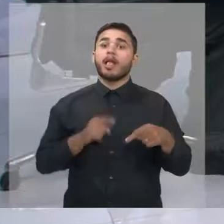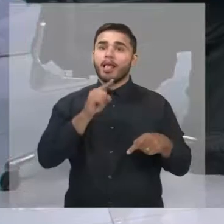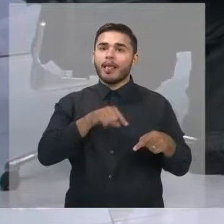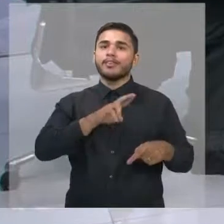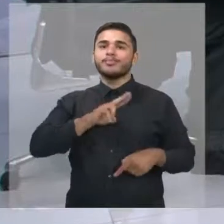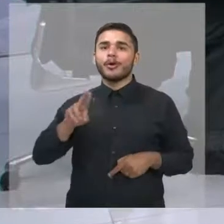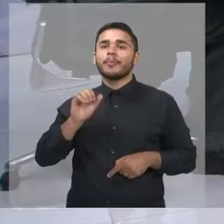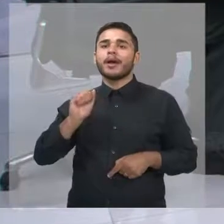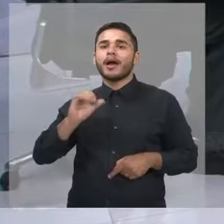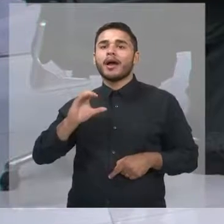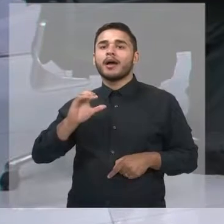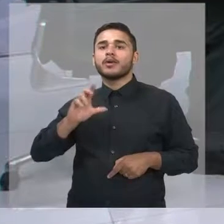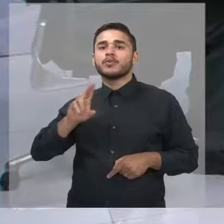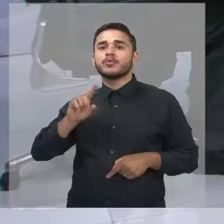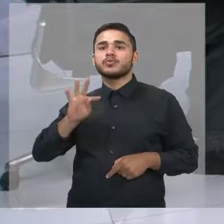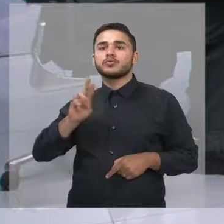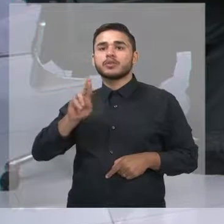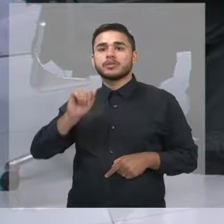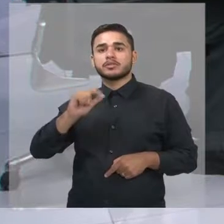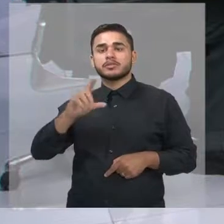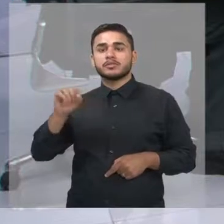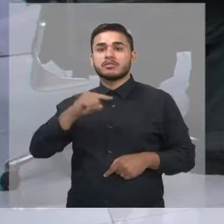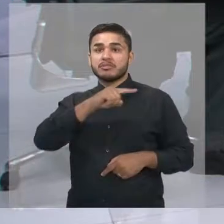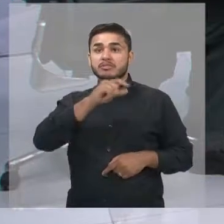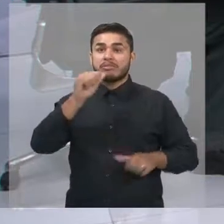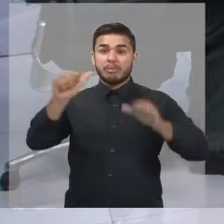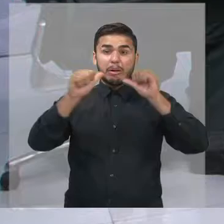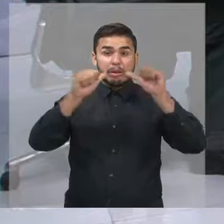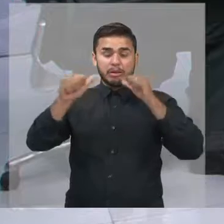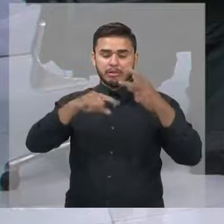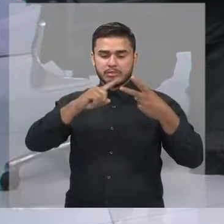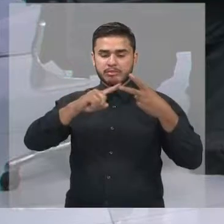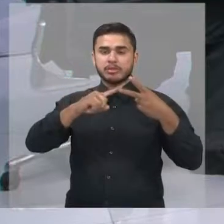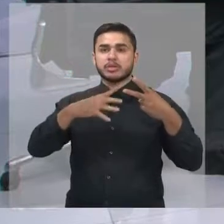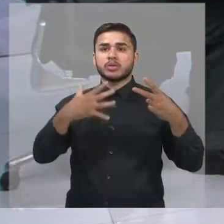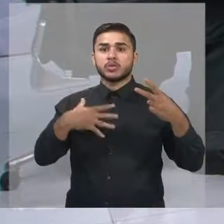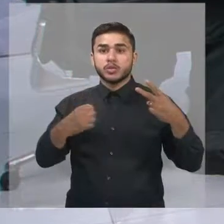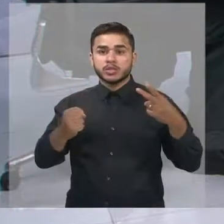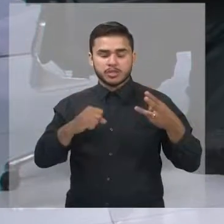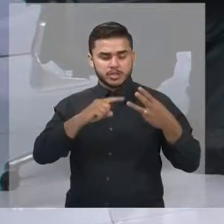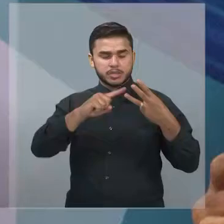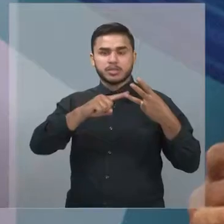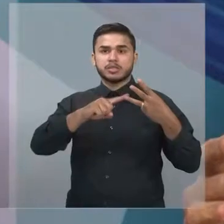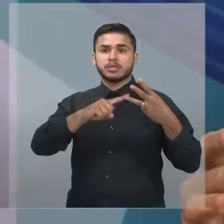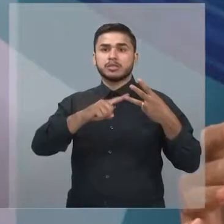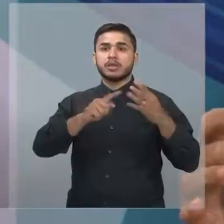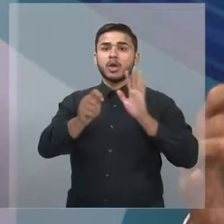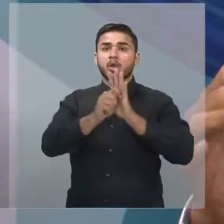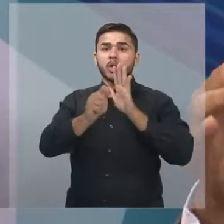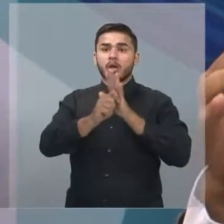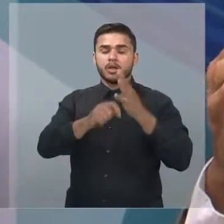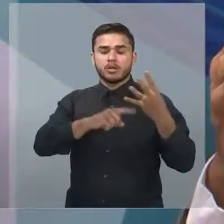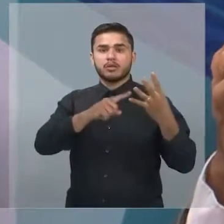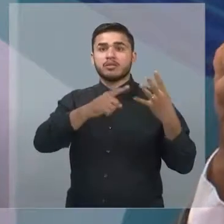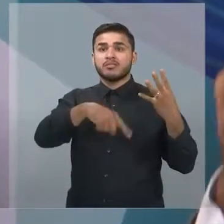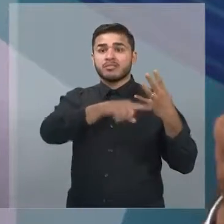ficam aculturados. O resultado é suicídio, alcoolismo, drogadição,